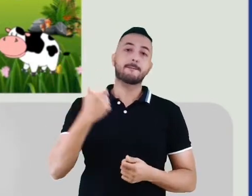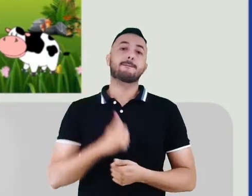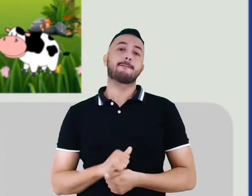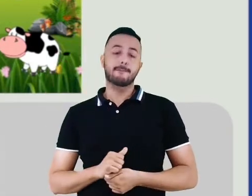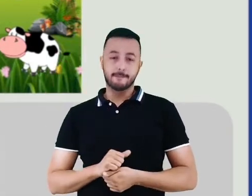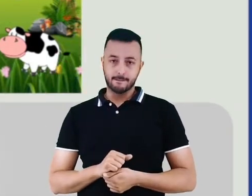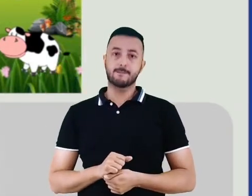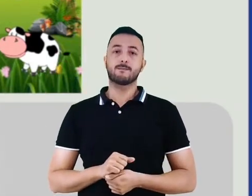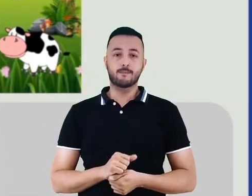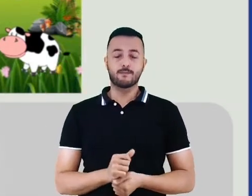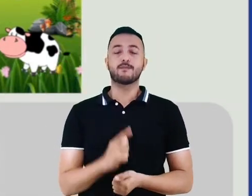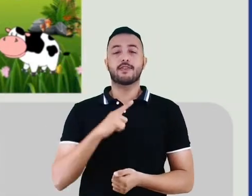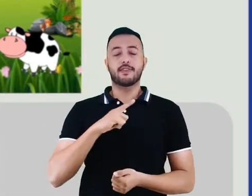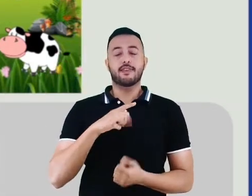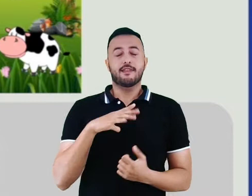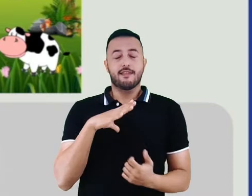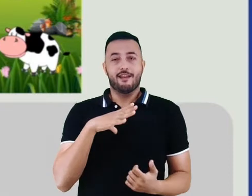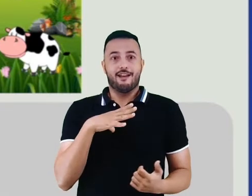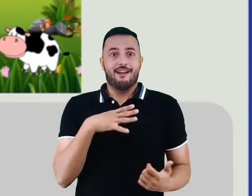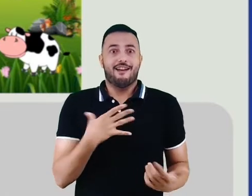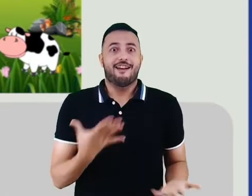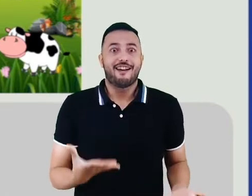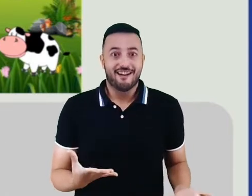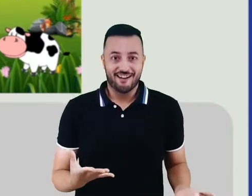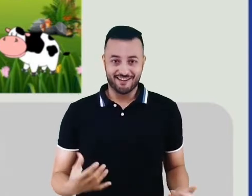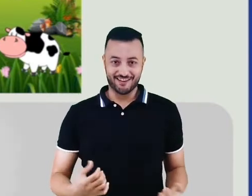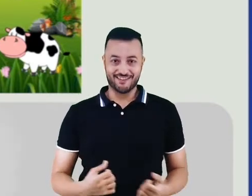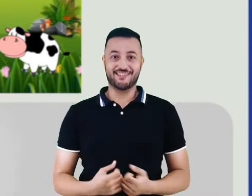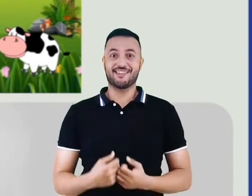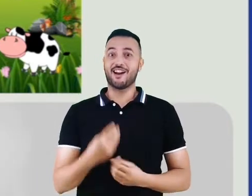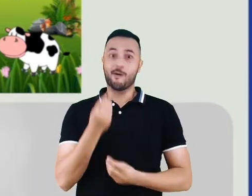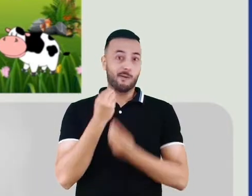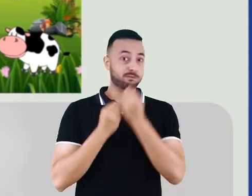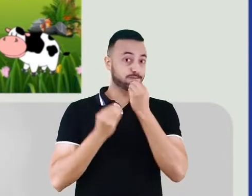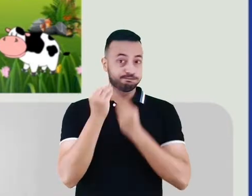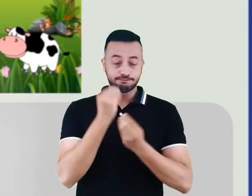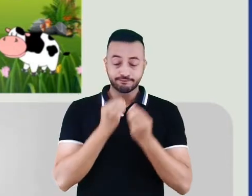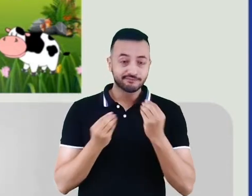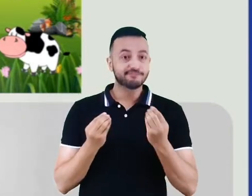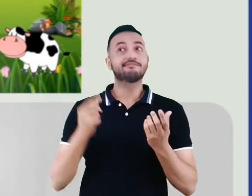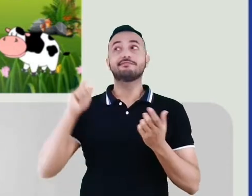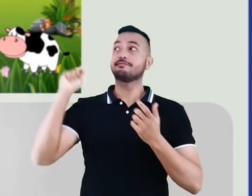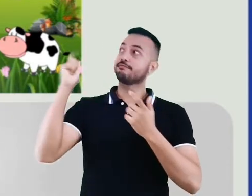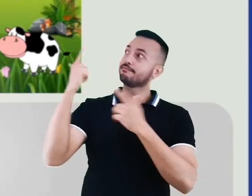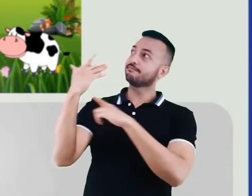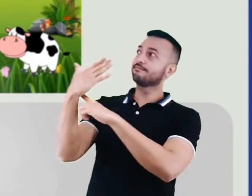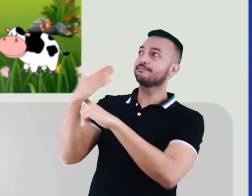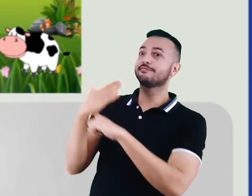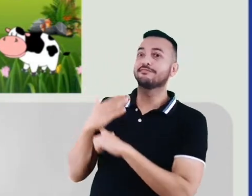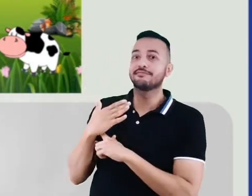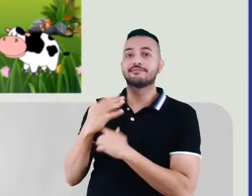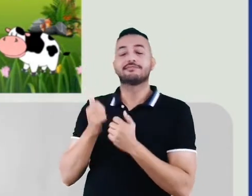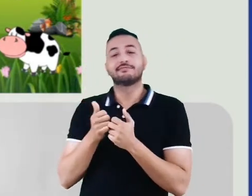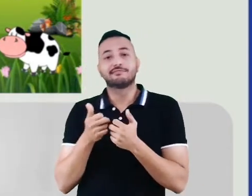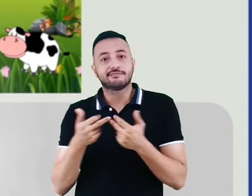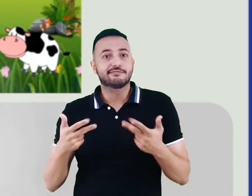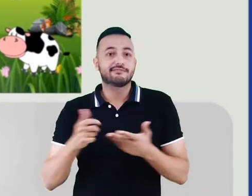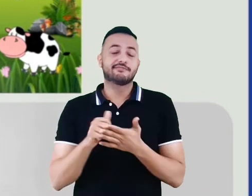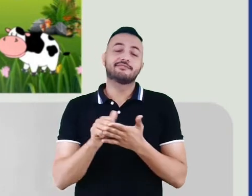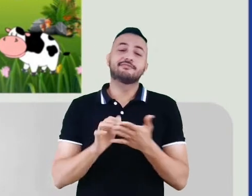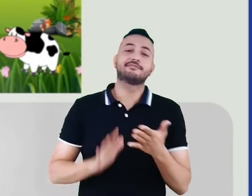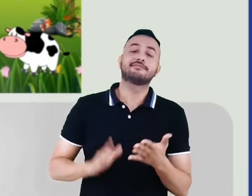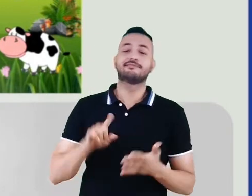lhes dar disposição, alimentação, dentre outras coisas e atividades que